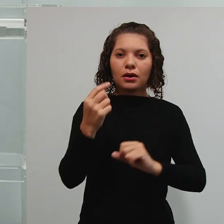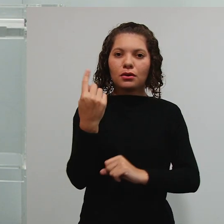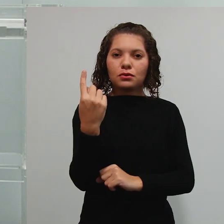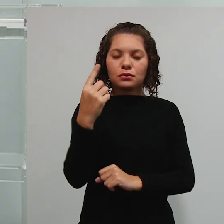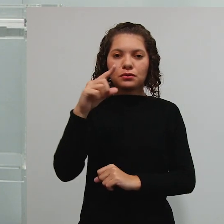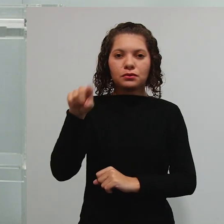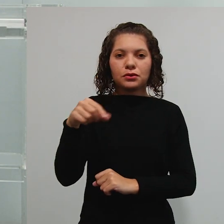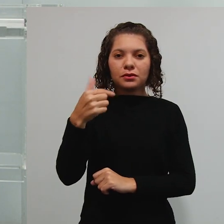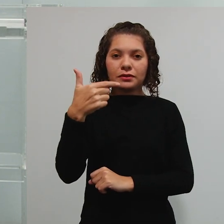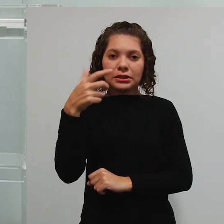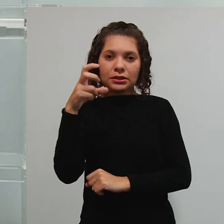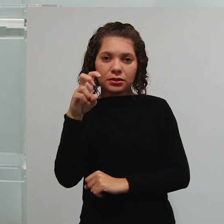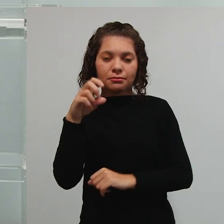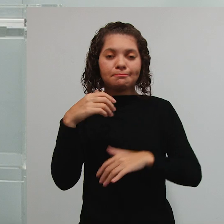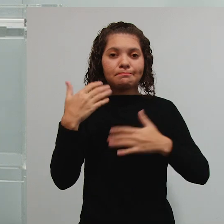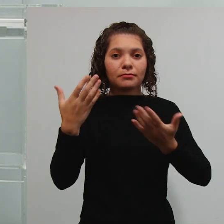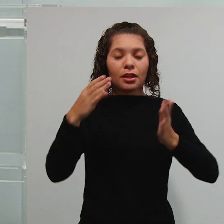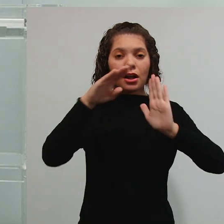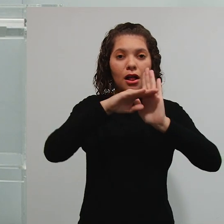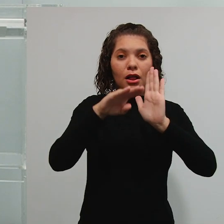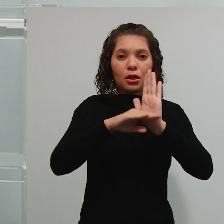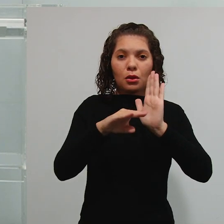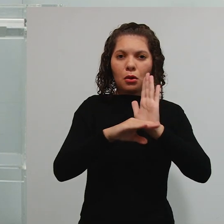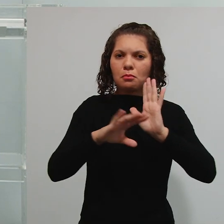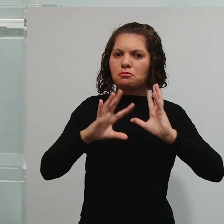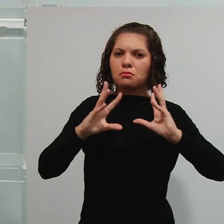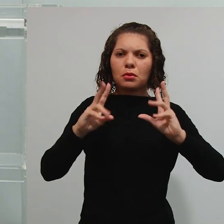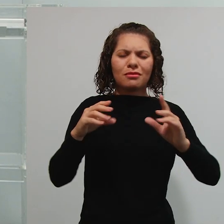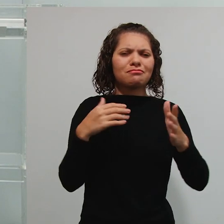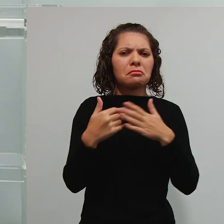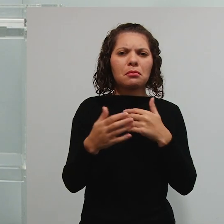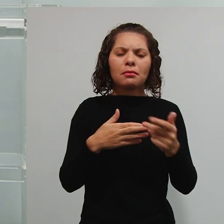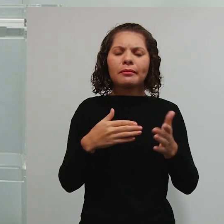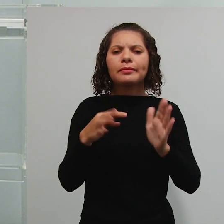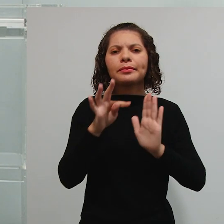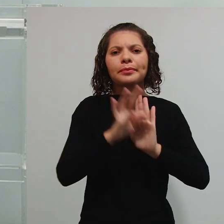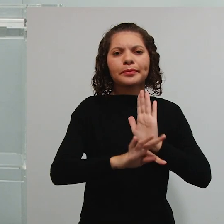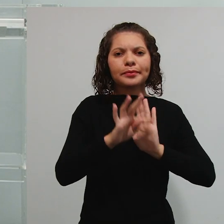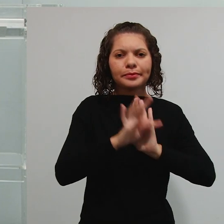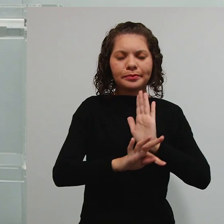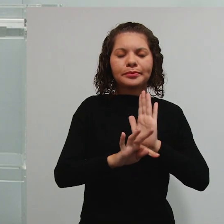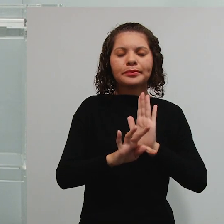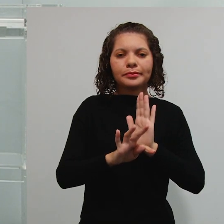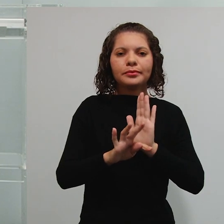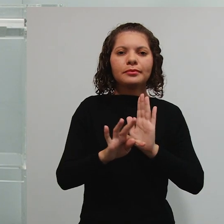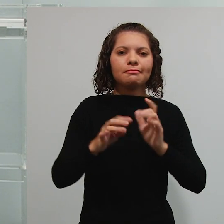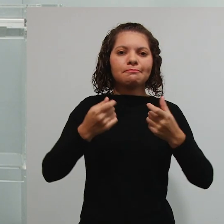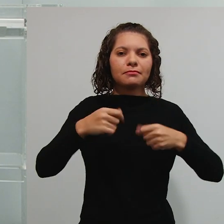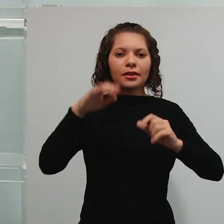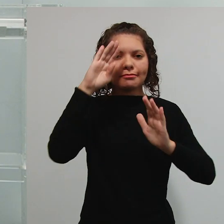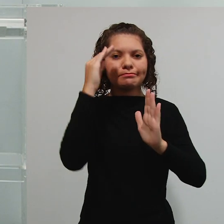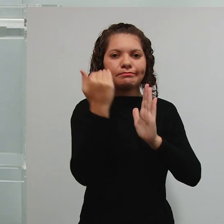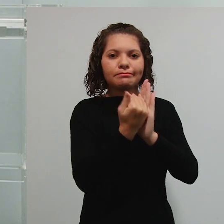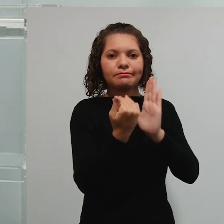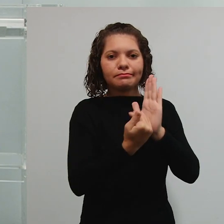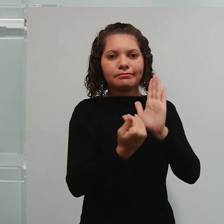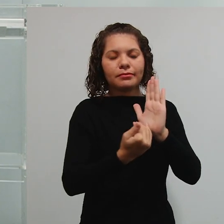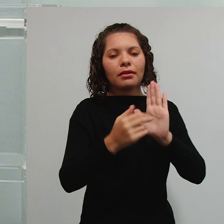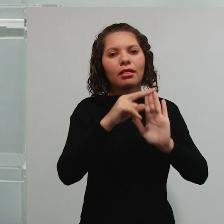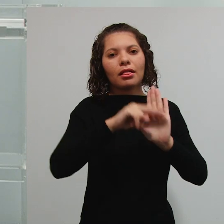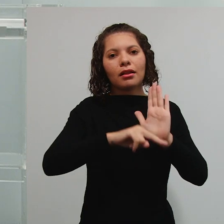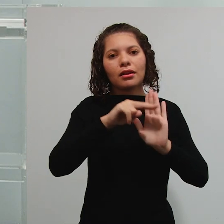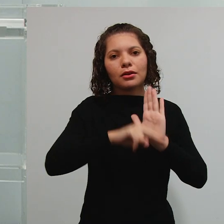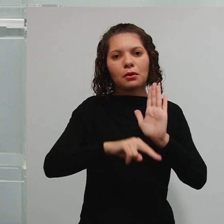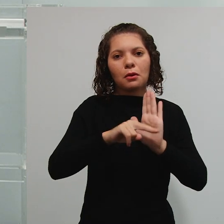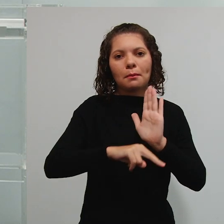Então, essas são orientações gerais de todo e qualquer texto acadêmico, independente do tipo